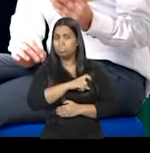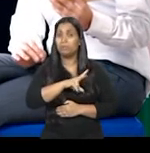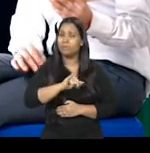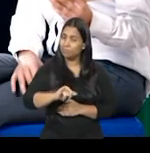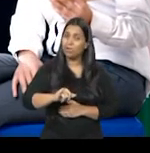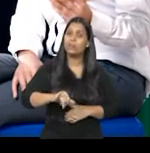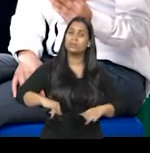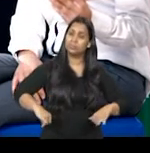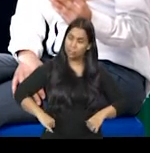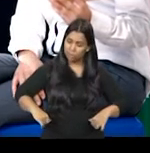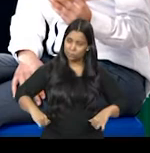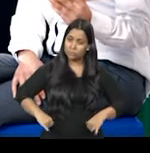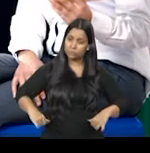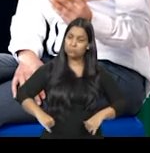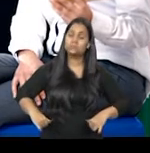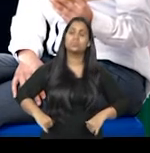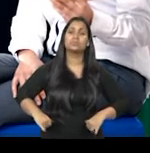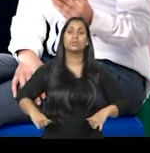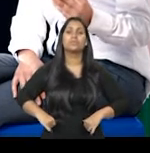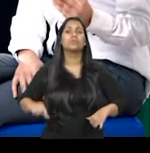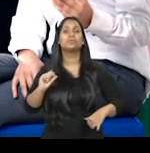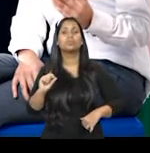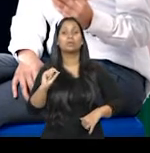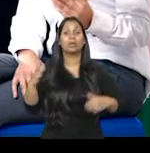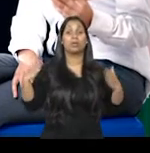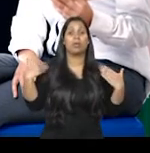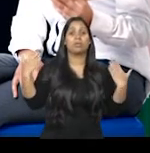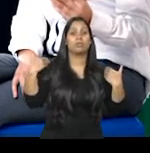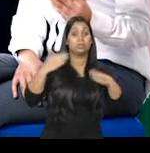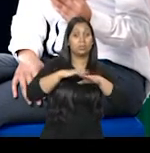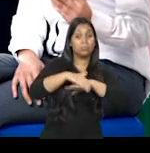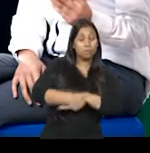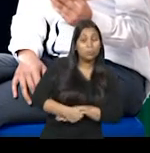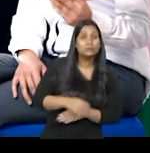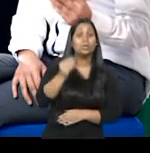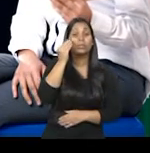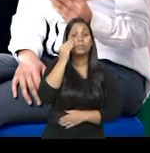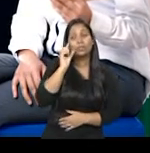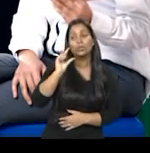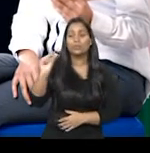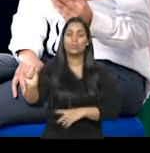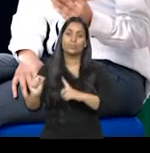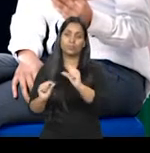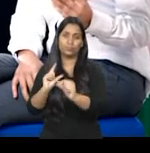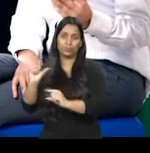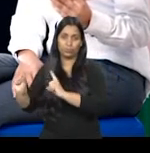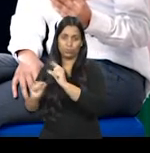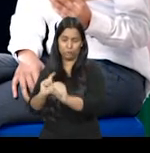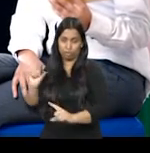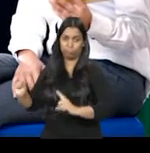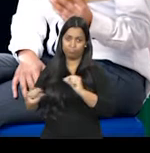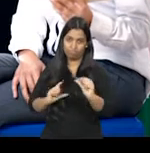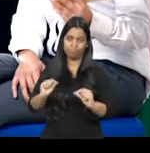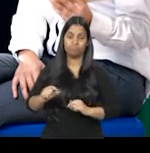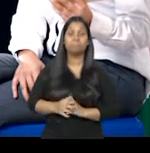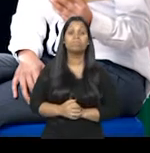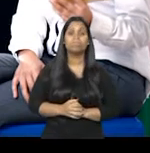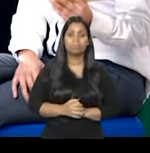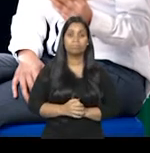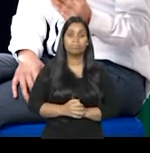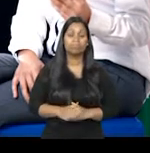terão sofregamente intensificado as alegrias da noite, tentando fugir de dentro de si